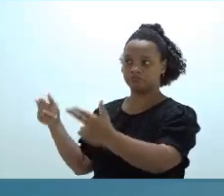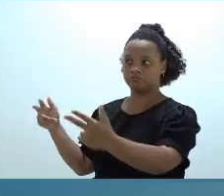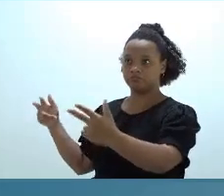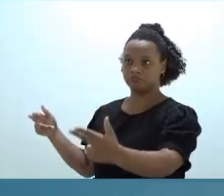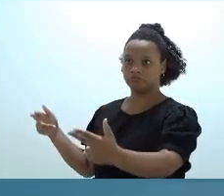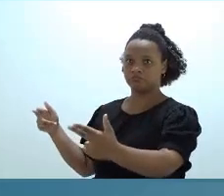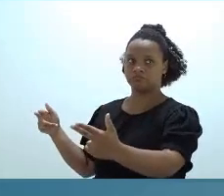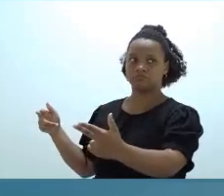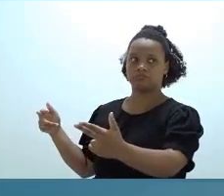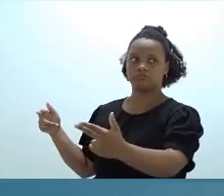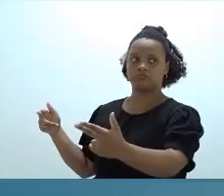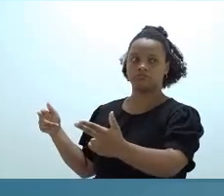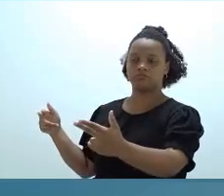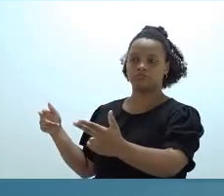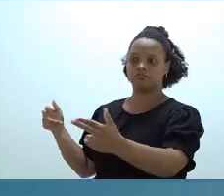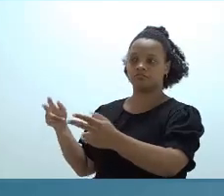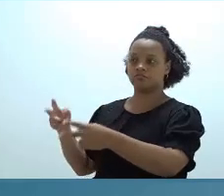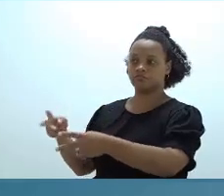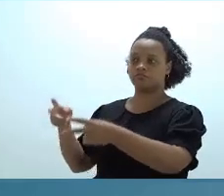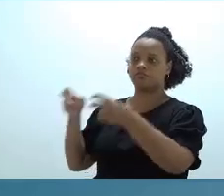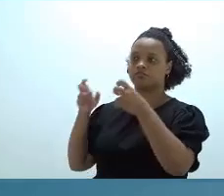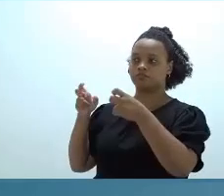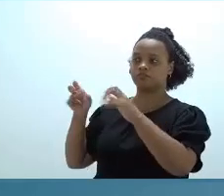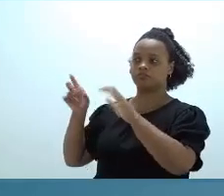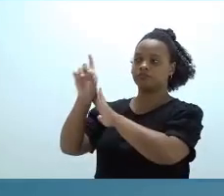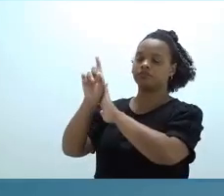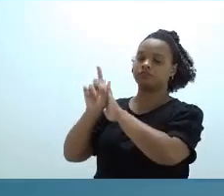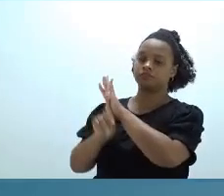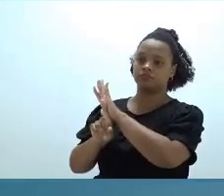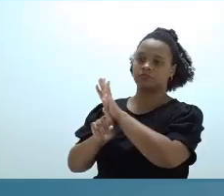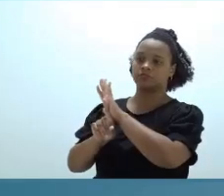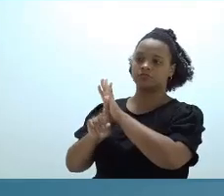está-se diante do direito privado.